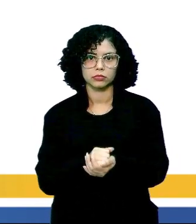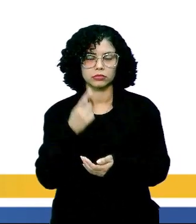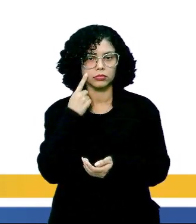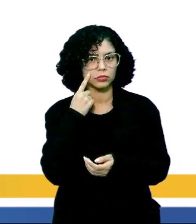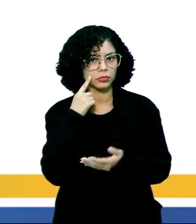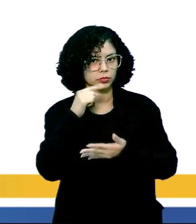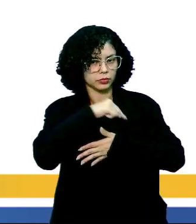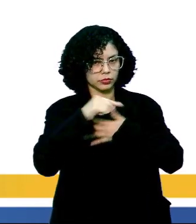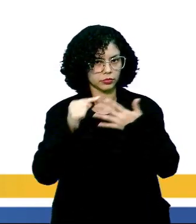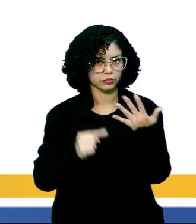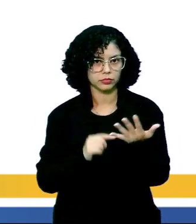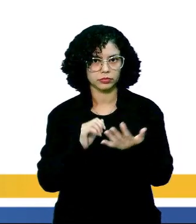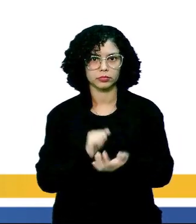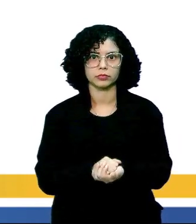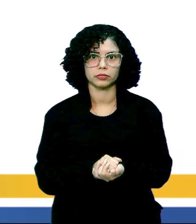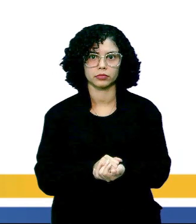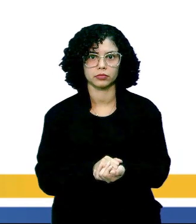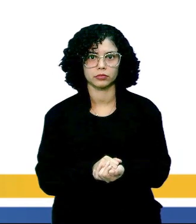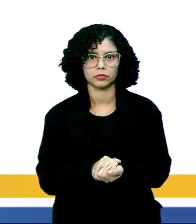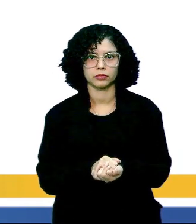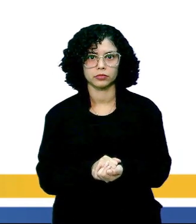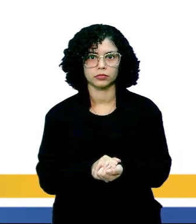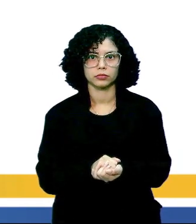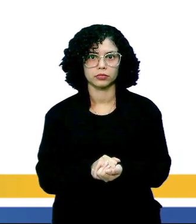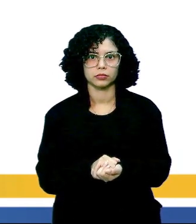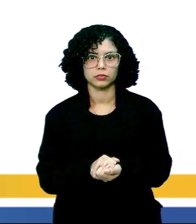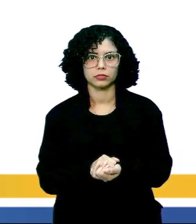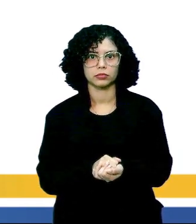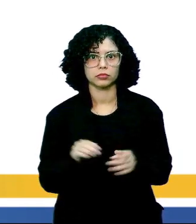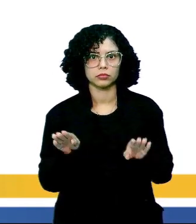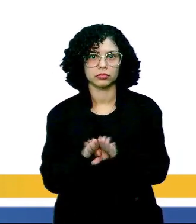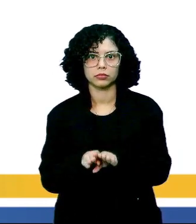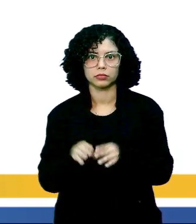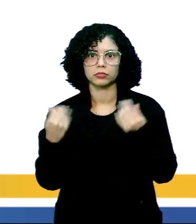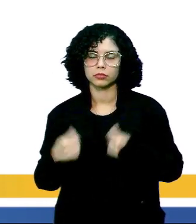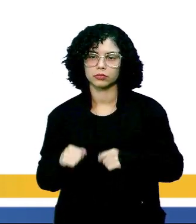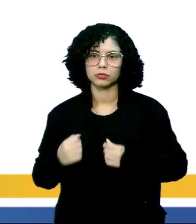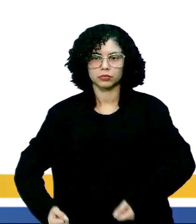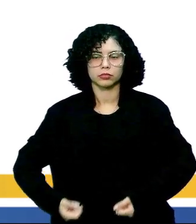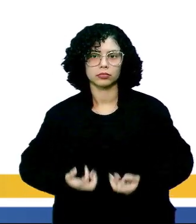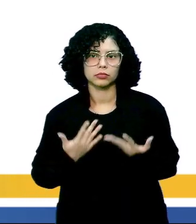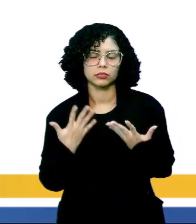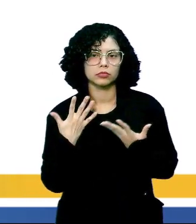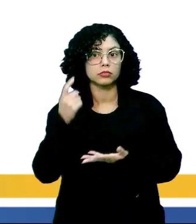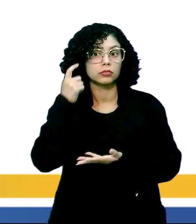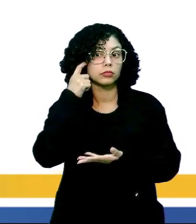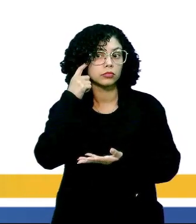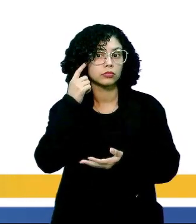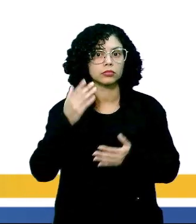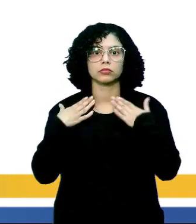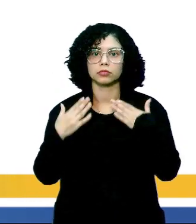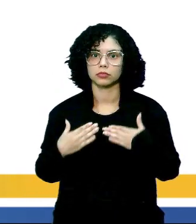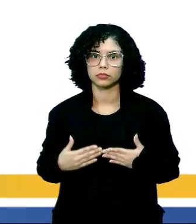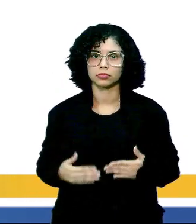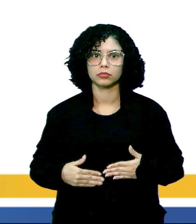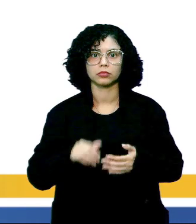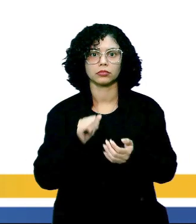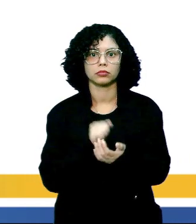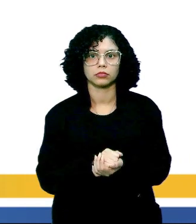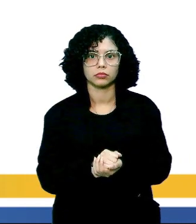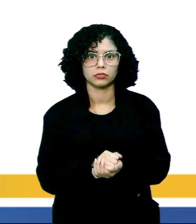identificam ou não com eles, ok? A primeira nós temos dependência emocional, mental e